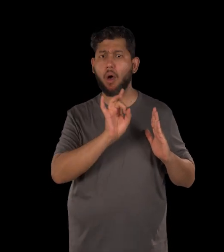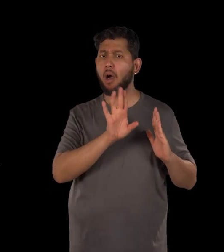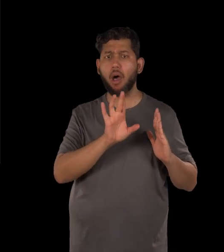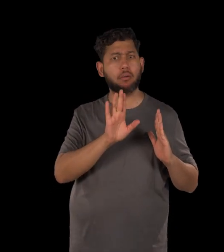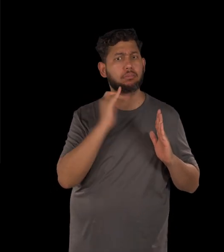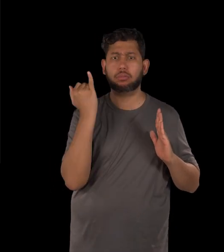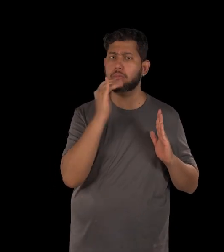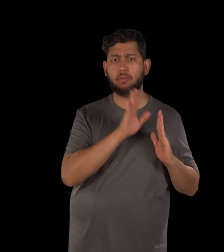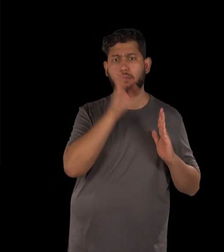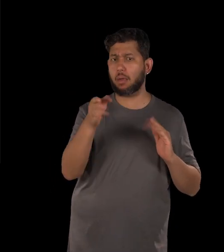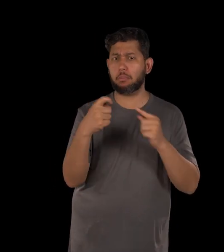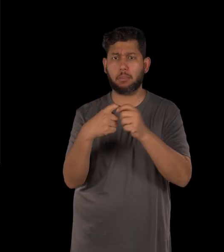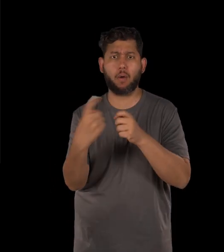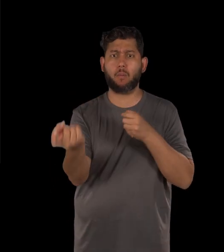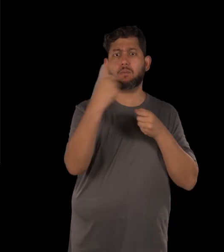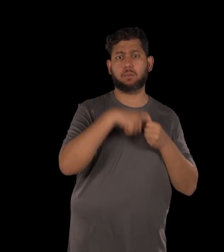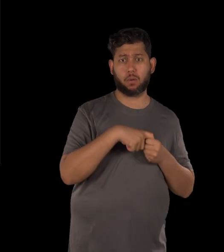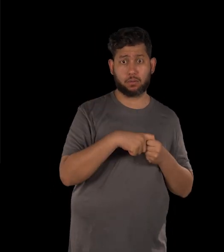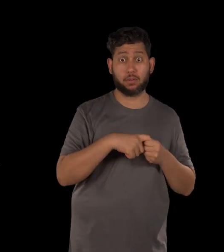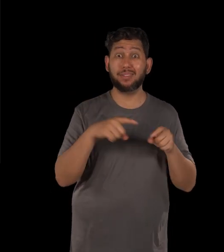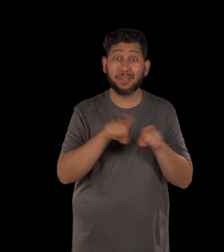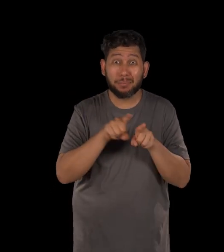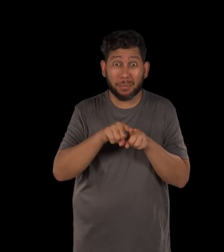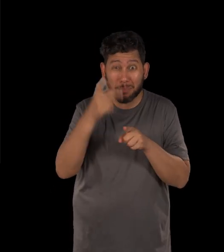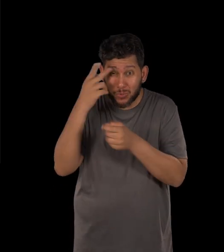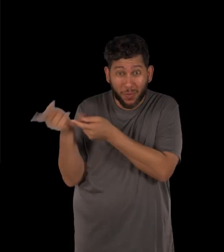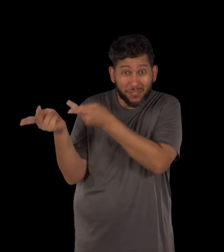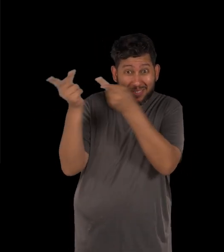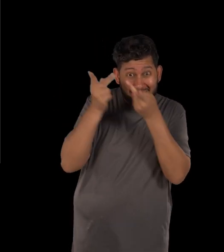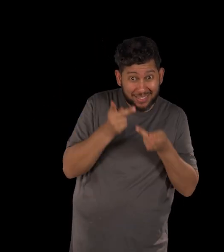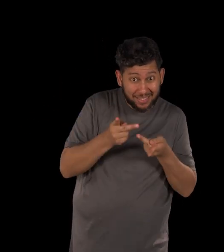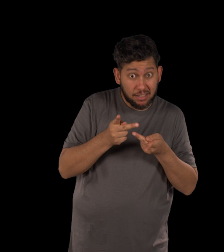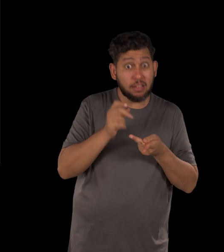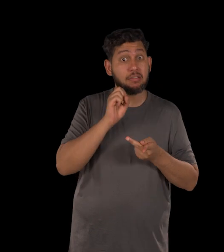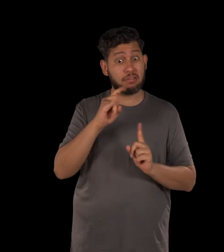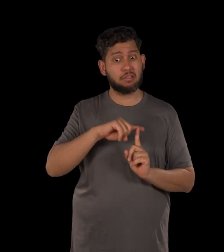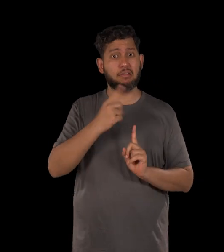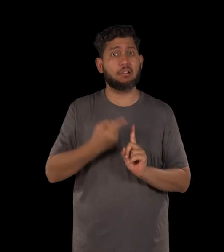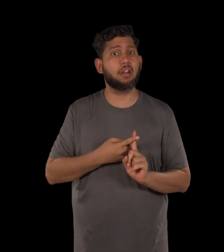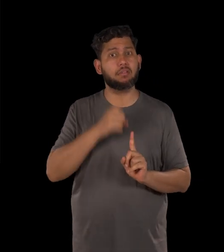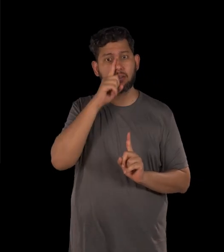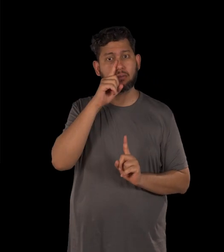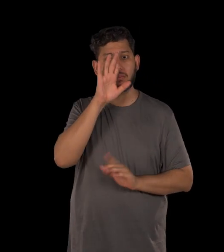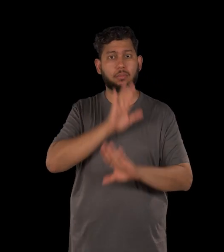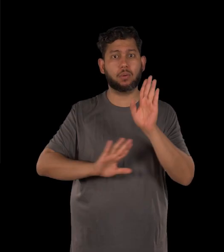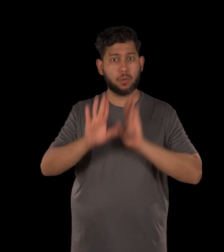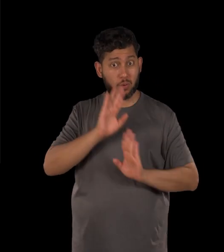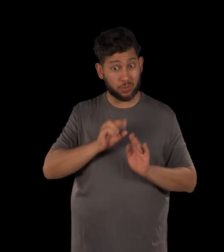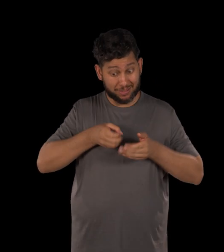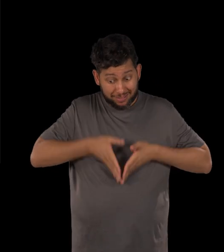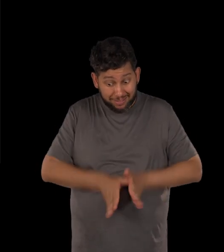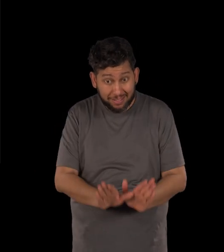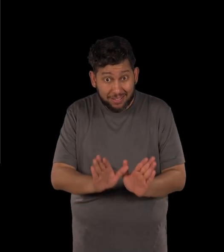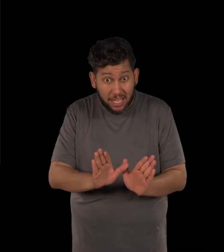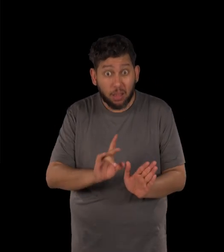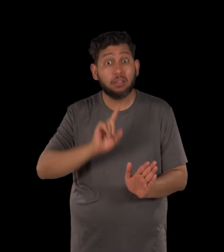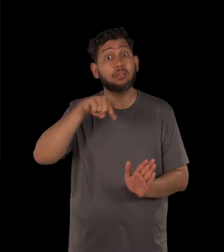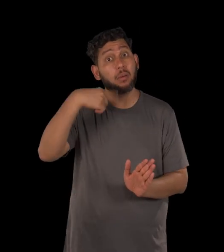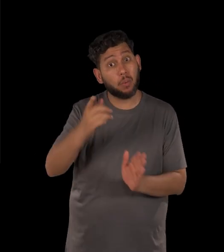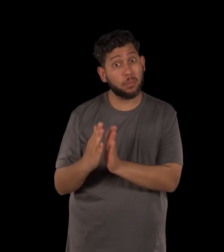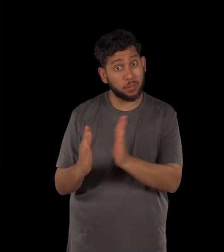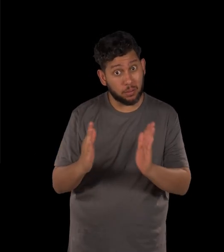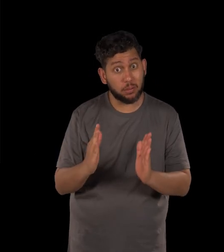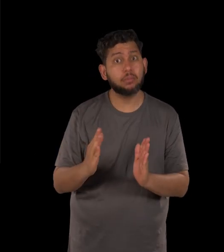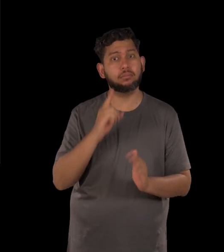exames, e não deveriam receber visitas durante o período gestacional e no pós-parto. A Constituição